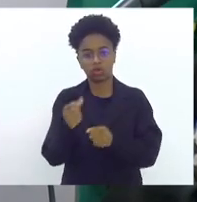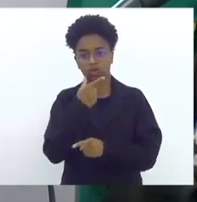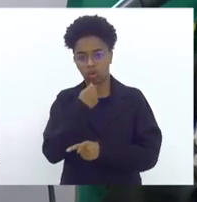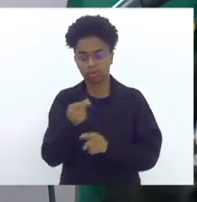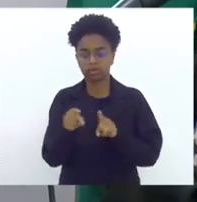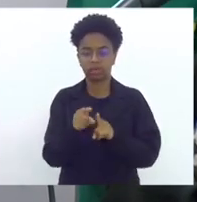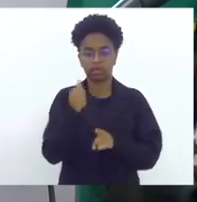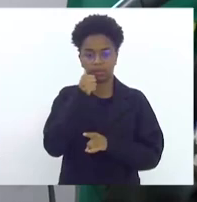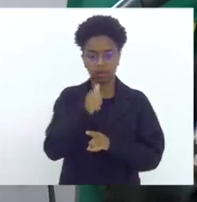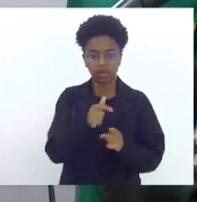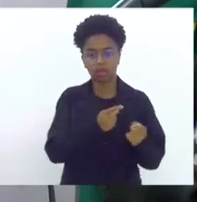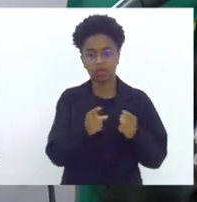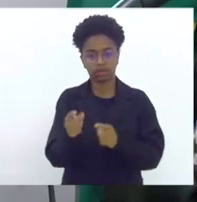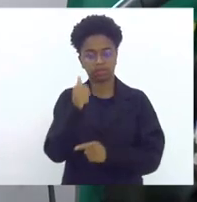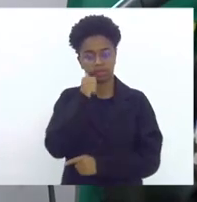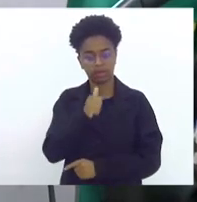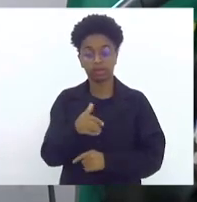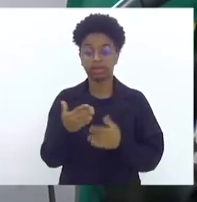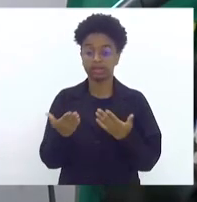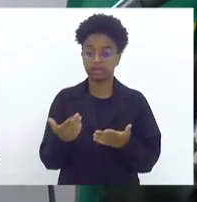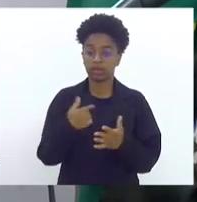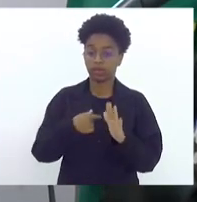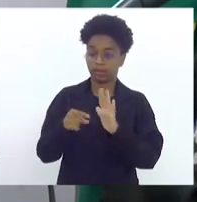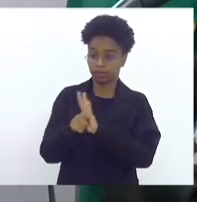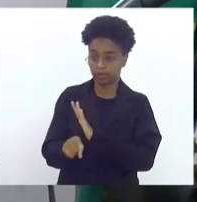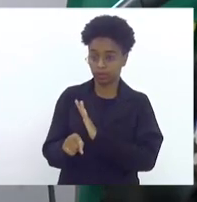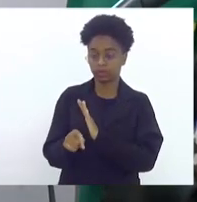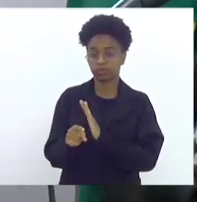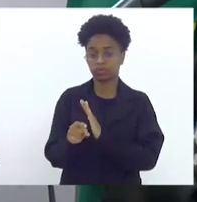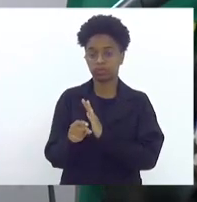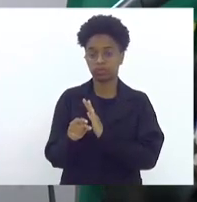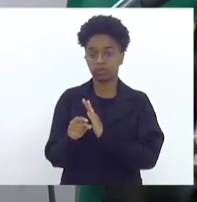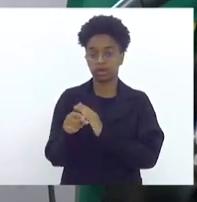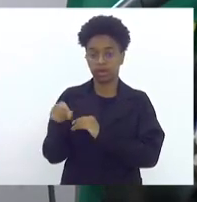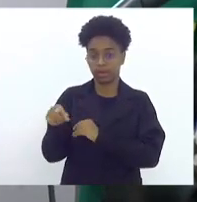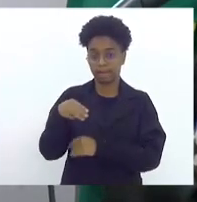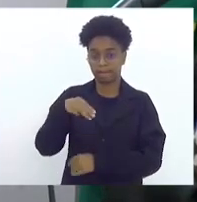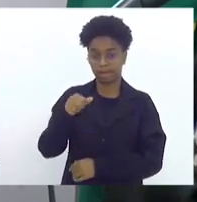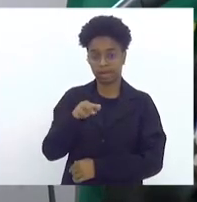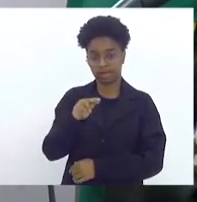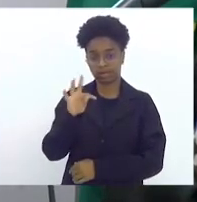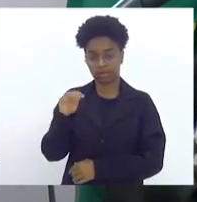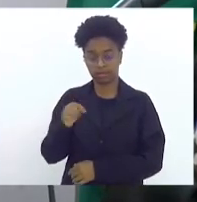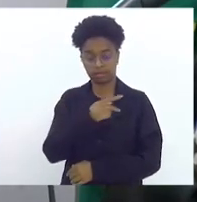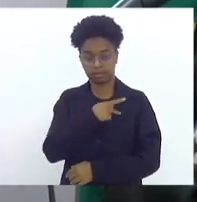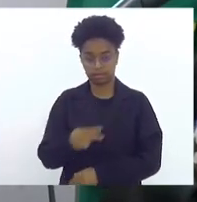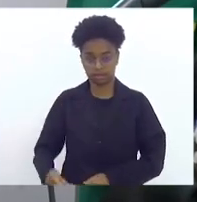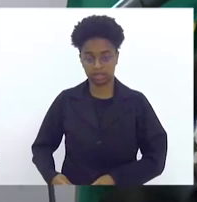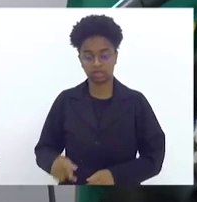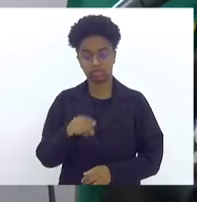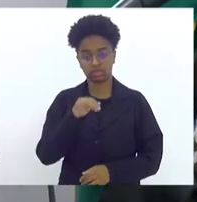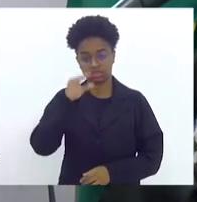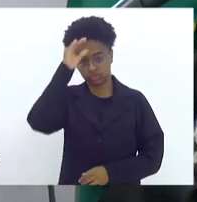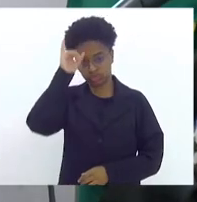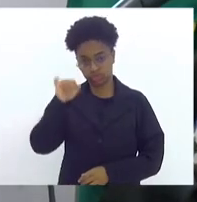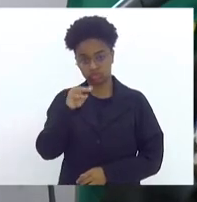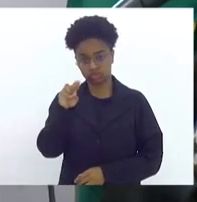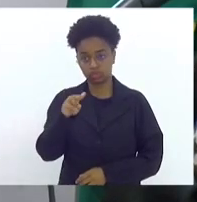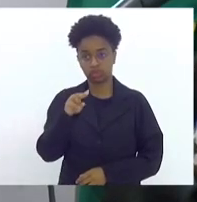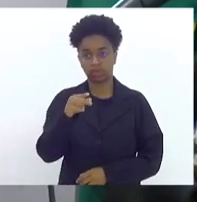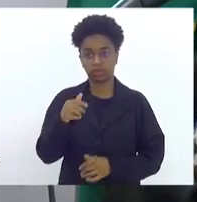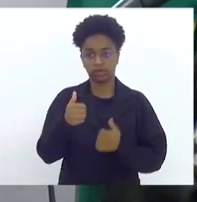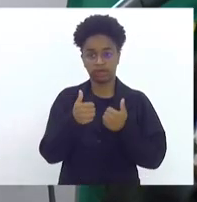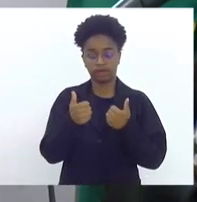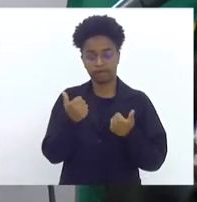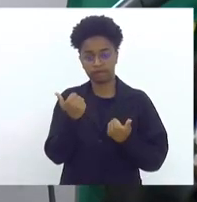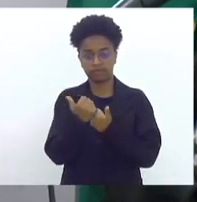contra mulheres então a minha pergunta o seguinte é deputada Marta como presidente te ajuda como vice eu gostaria de saber o que que essa CPI pode fazer em